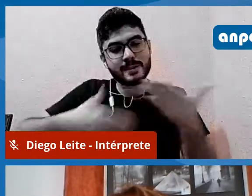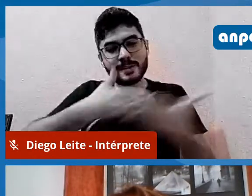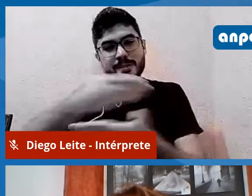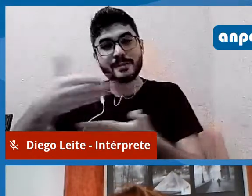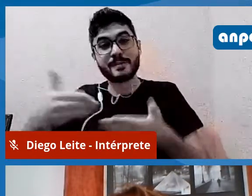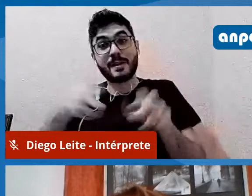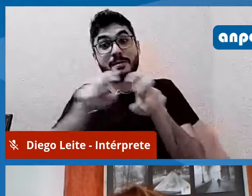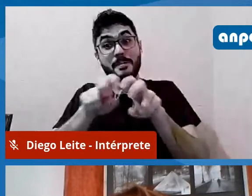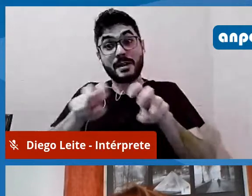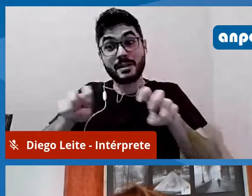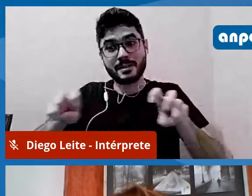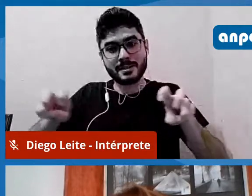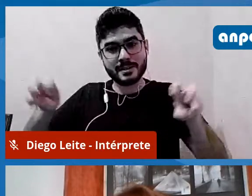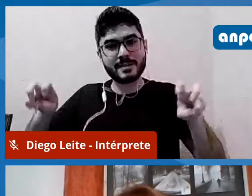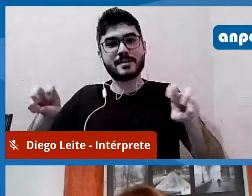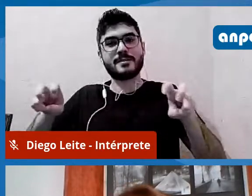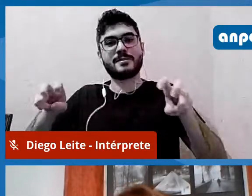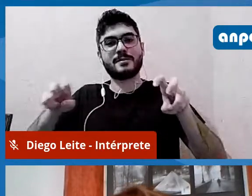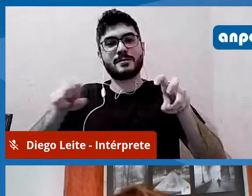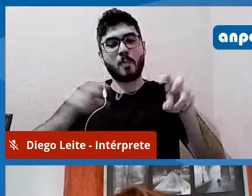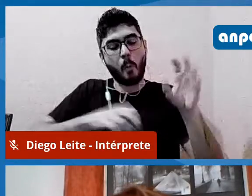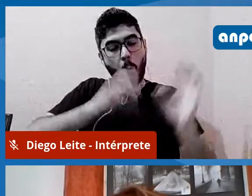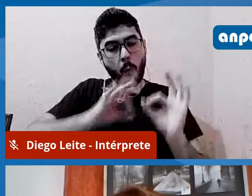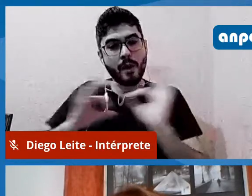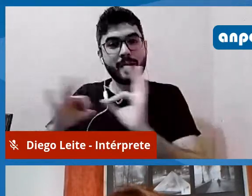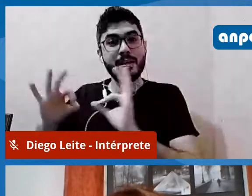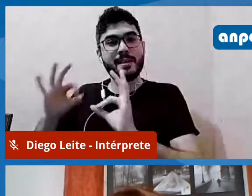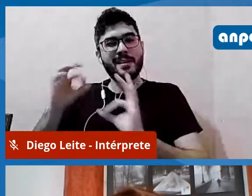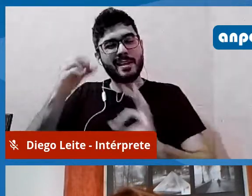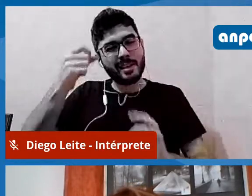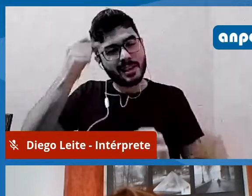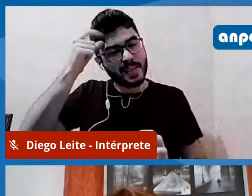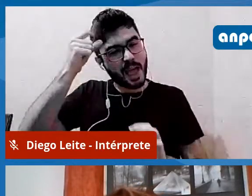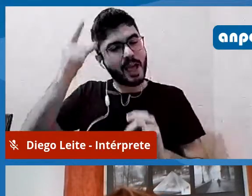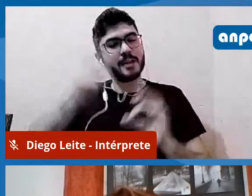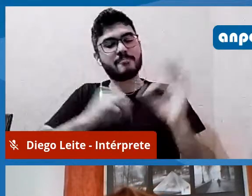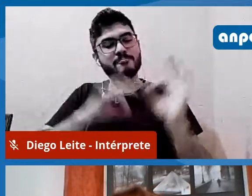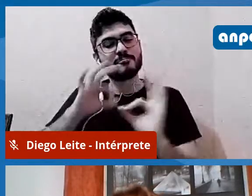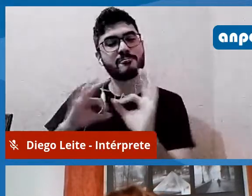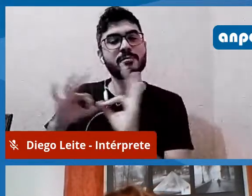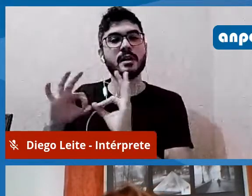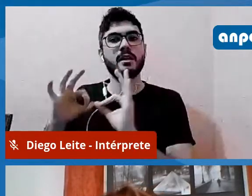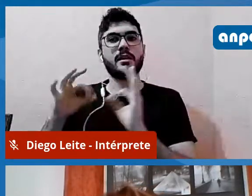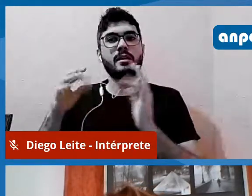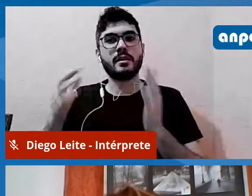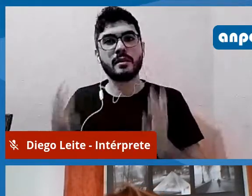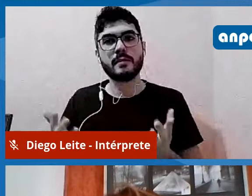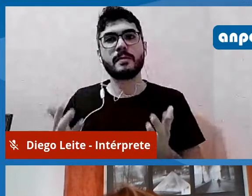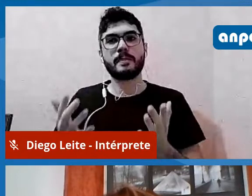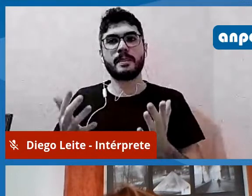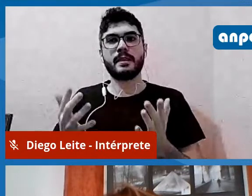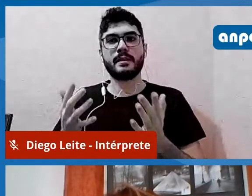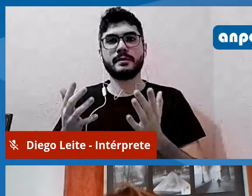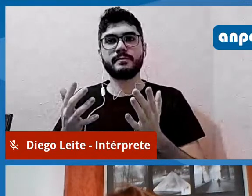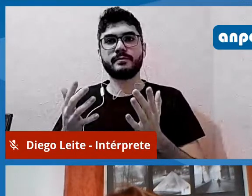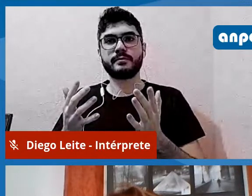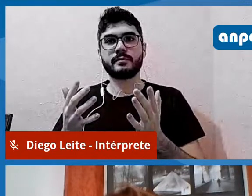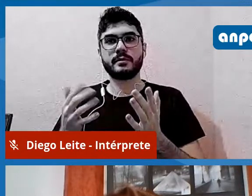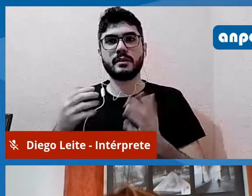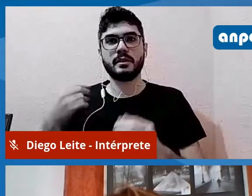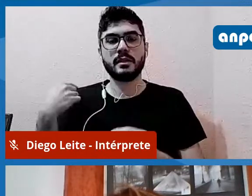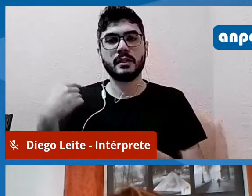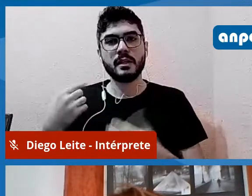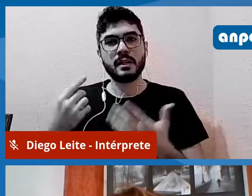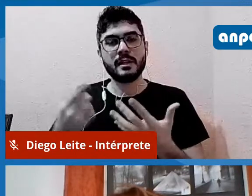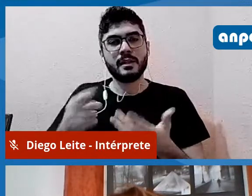virão, porque todas as mesas, ao fundo, vão tratar das conquistas